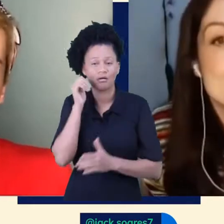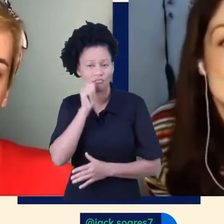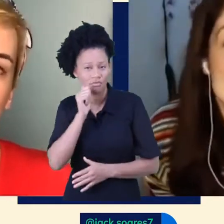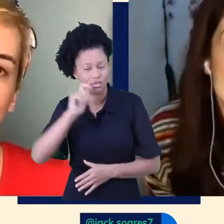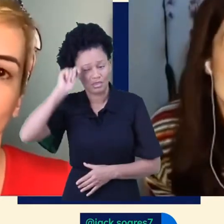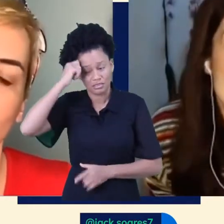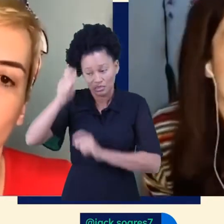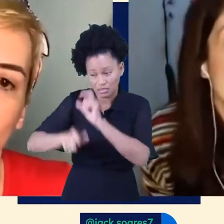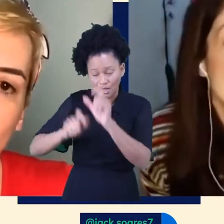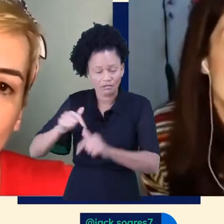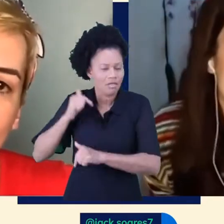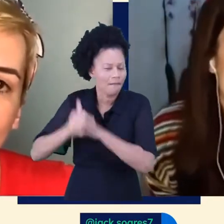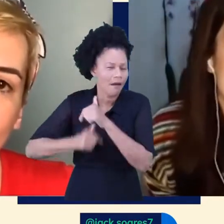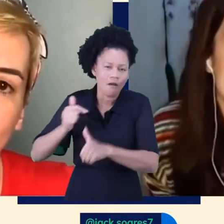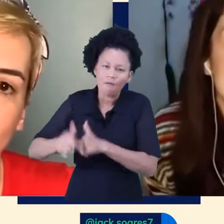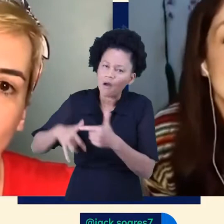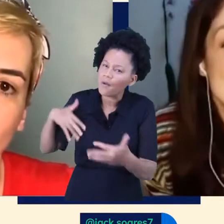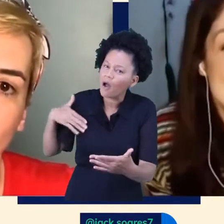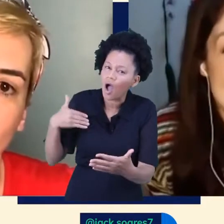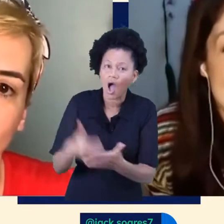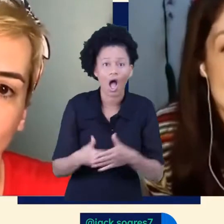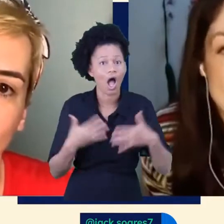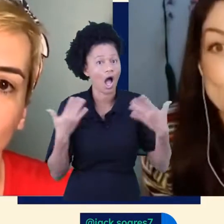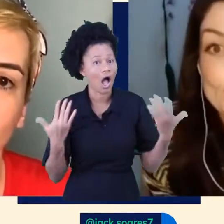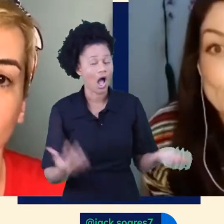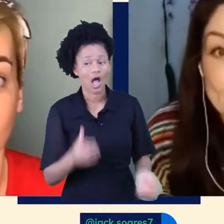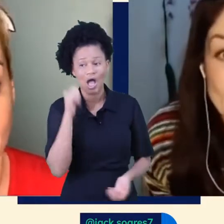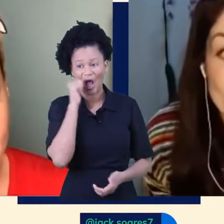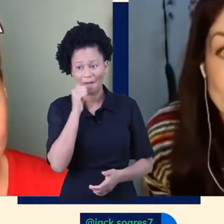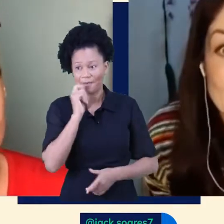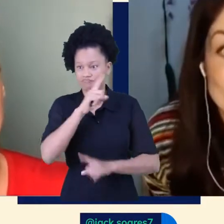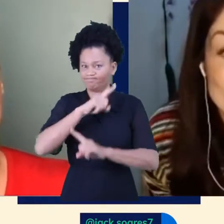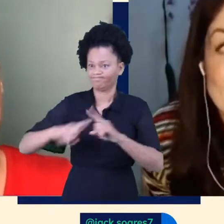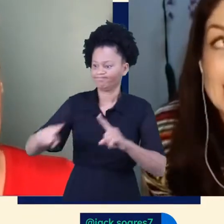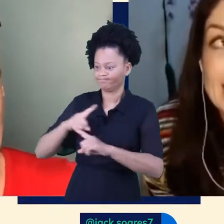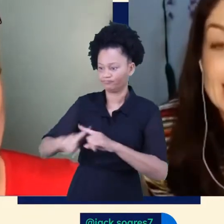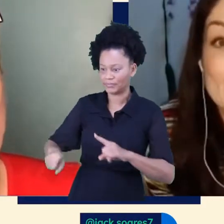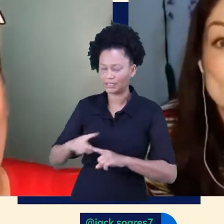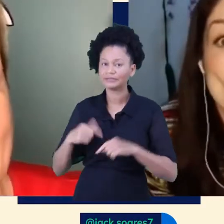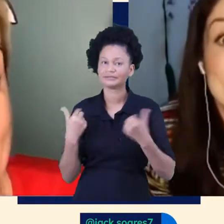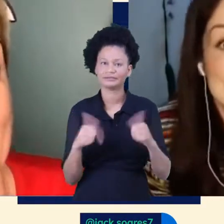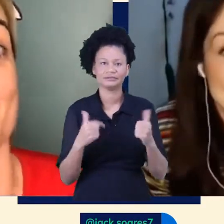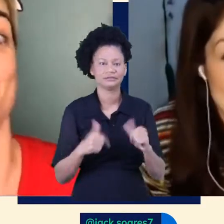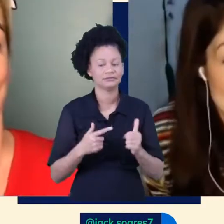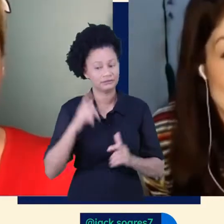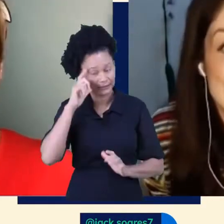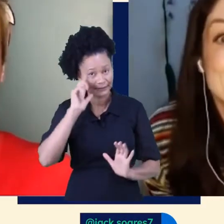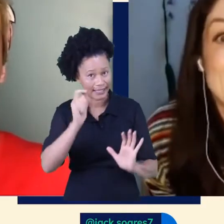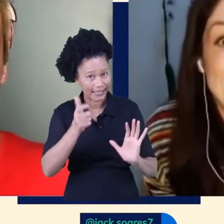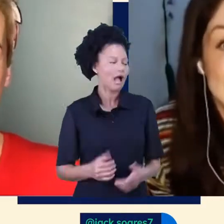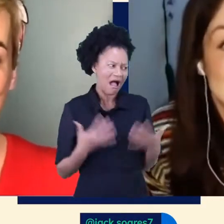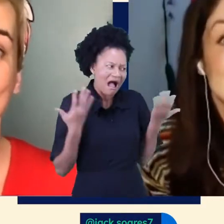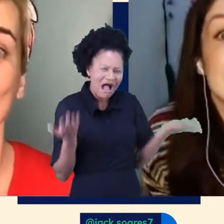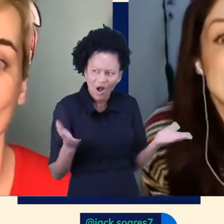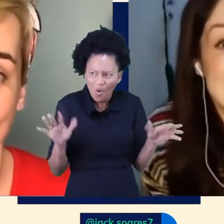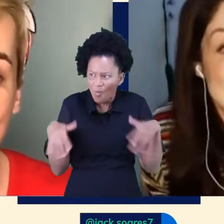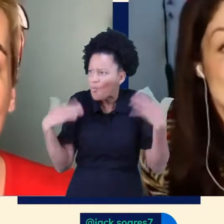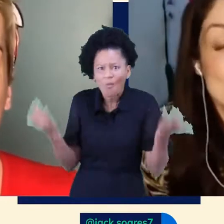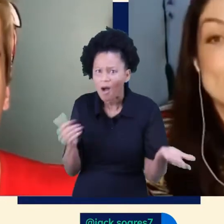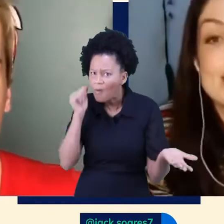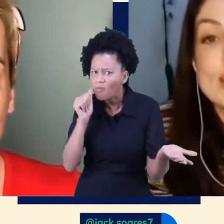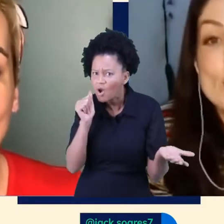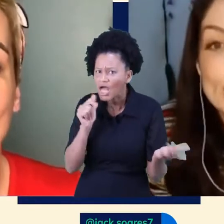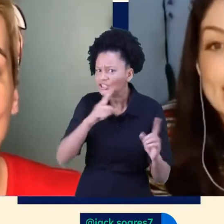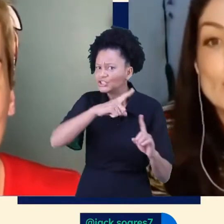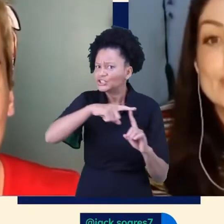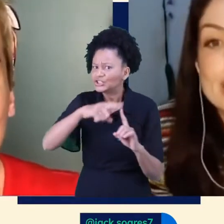quando a gente diz assim, as mulheres eram proibidas de trabalhar, a gente sempre tem que estar ligado assim, tá, mas quais mulheres? Né? Exatamente,